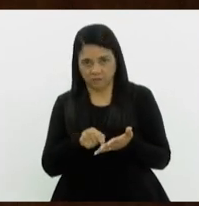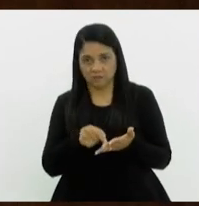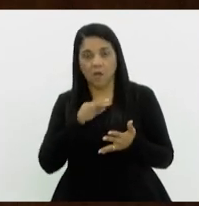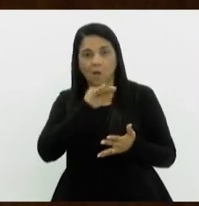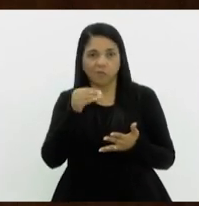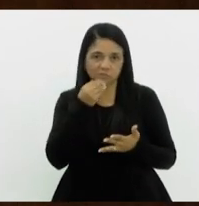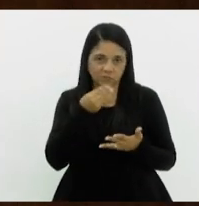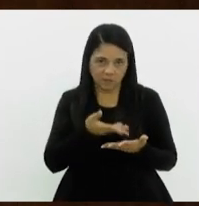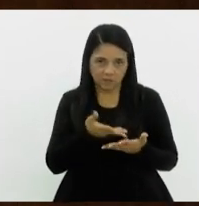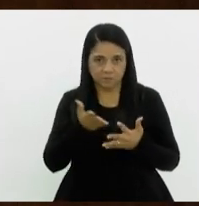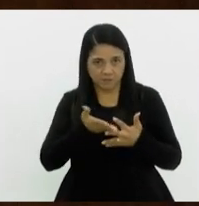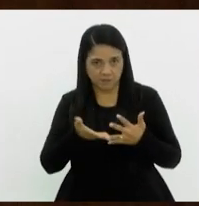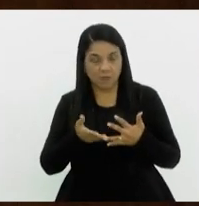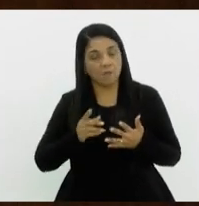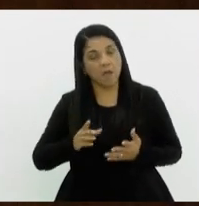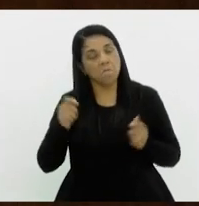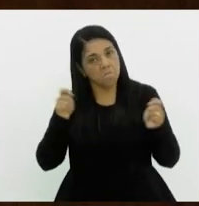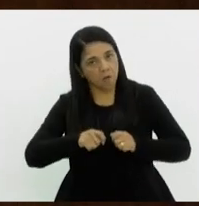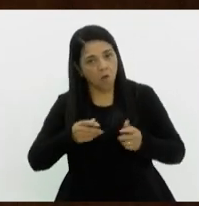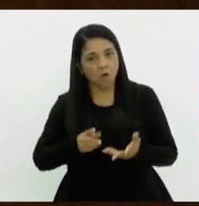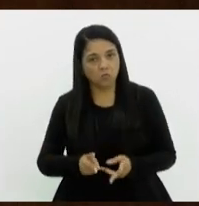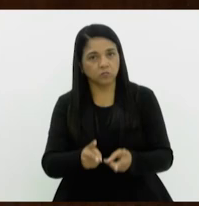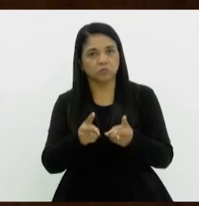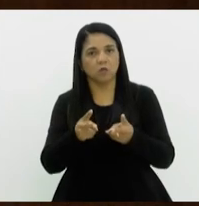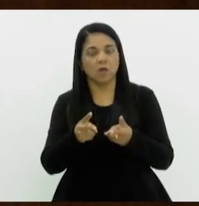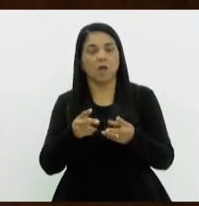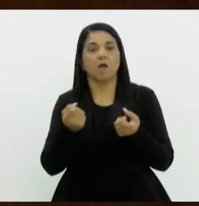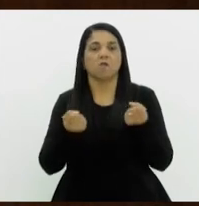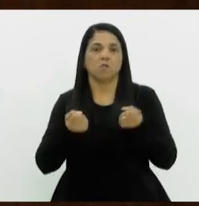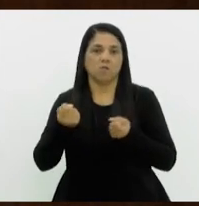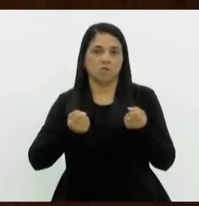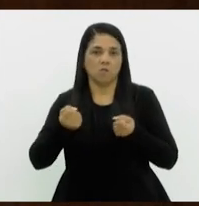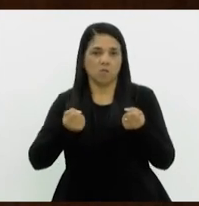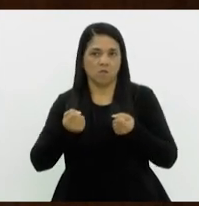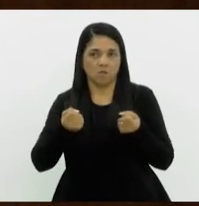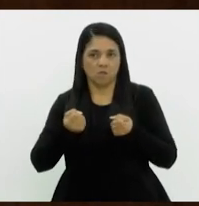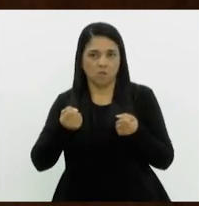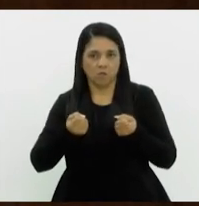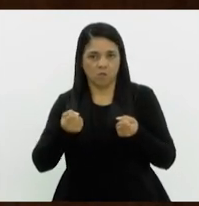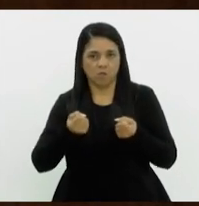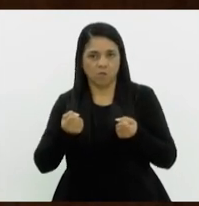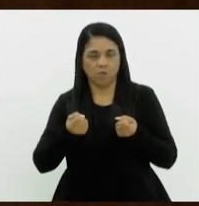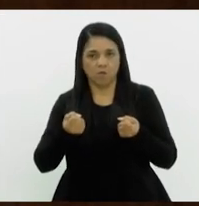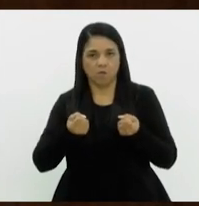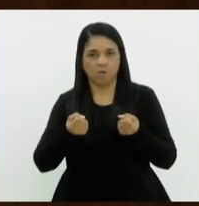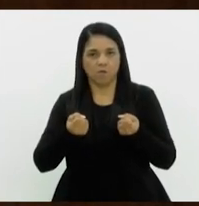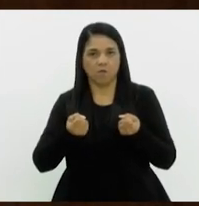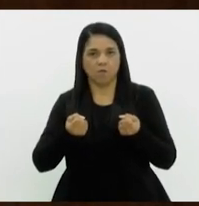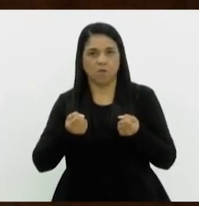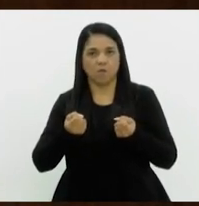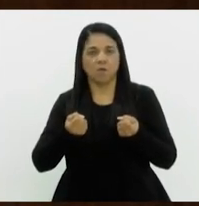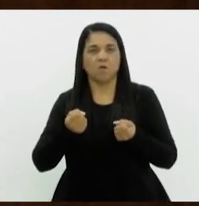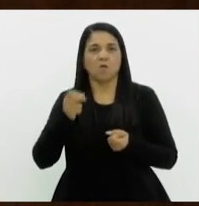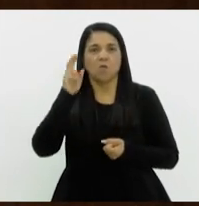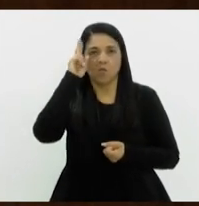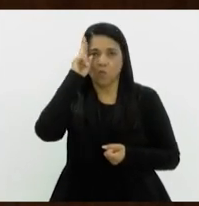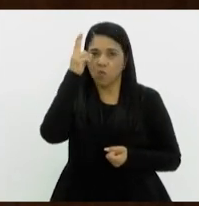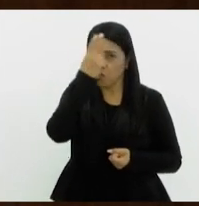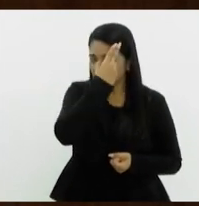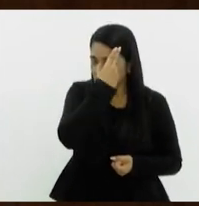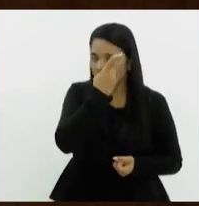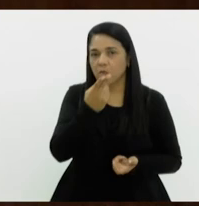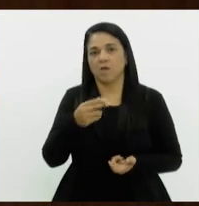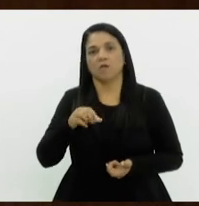tem condição de continuar, por exemplo, usando o seu automóvel nessas operadoras como 99,